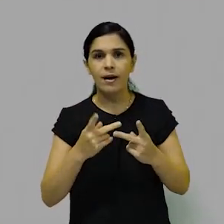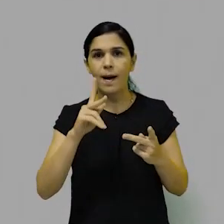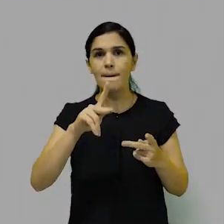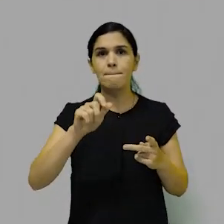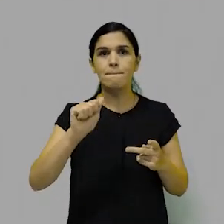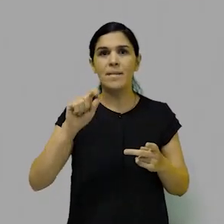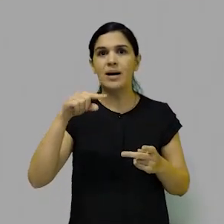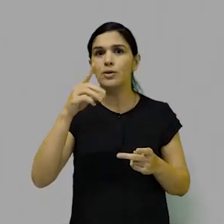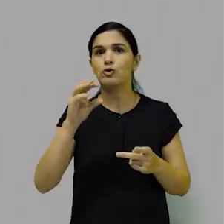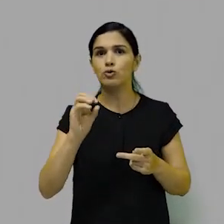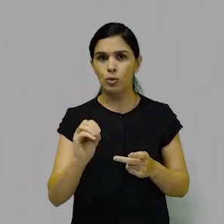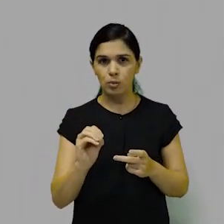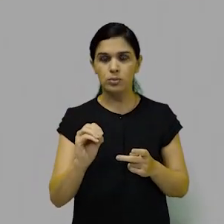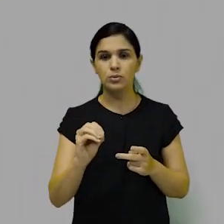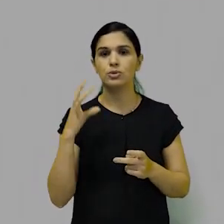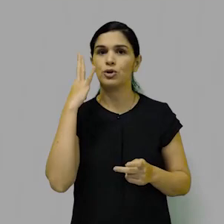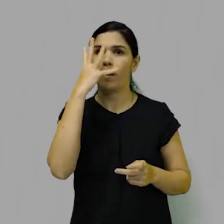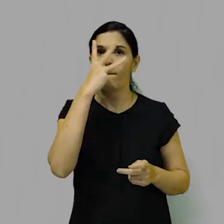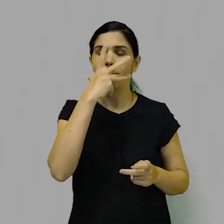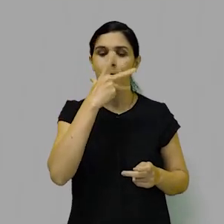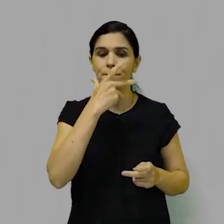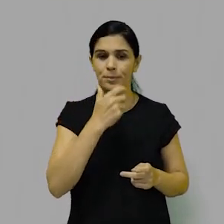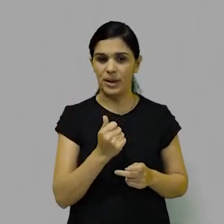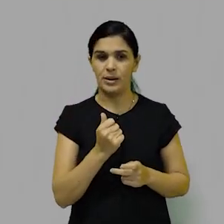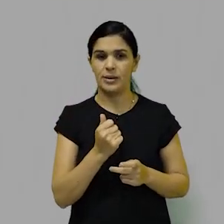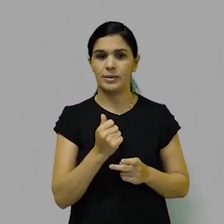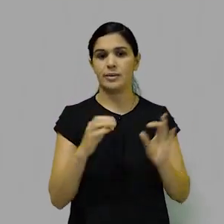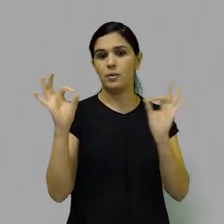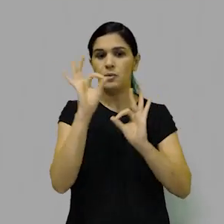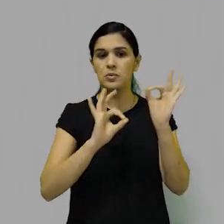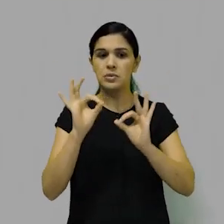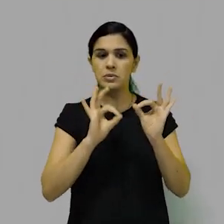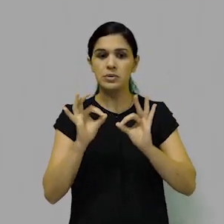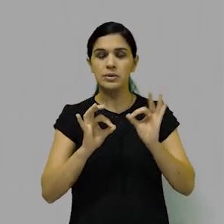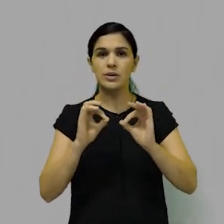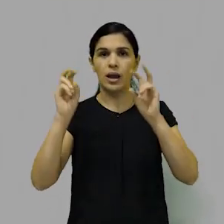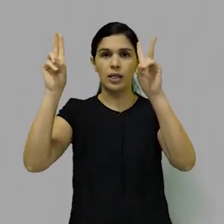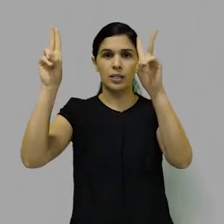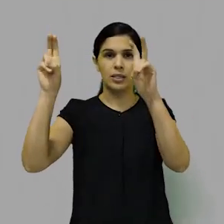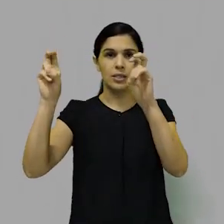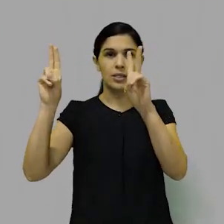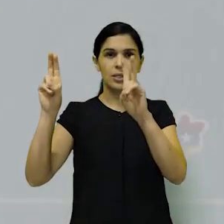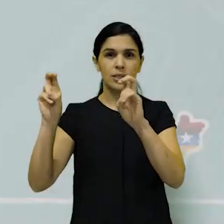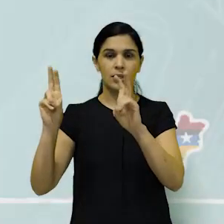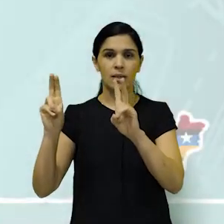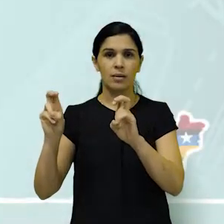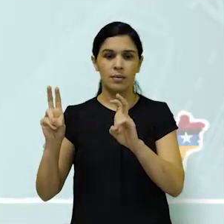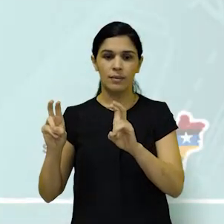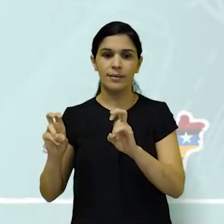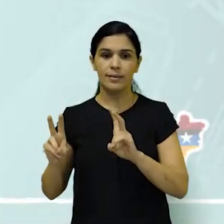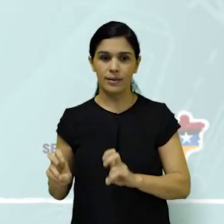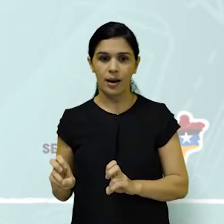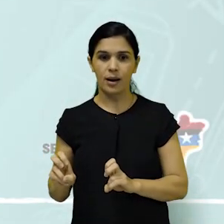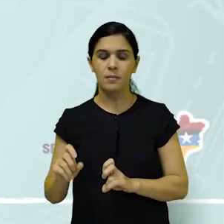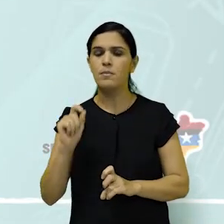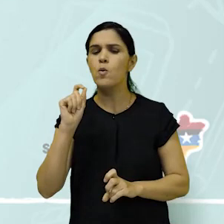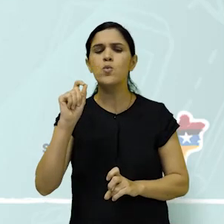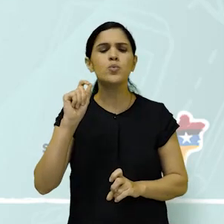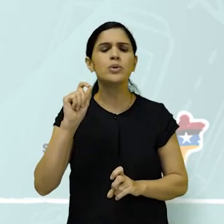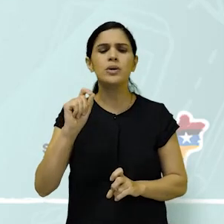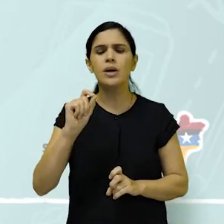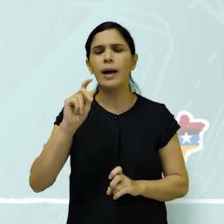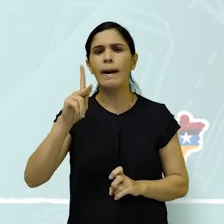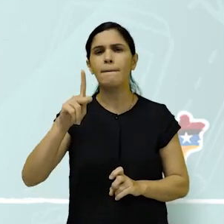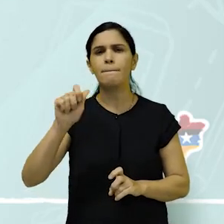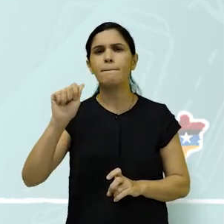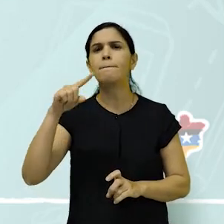impor. Então, eu organizei a aula da seguinte forma. Coloquei aqui o primeiro tópico, o que é padrão. Eu sempre gosto de